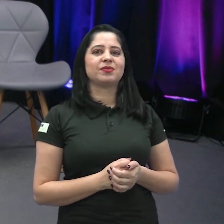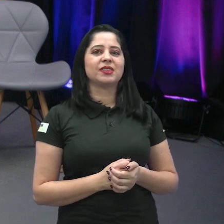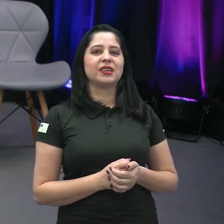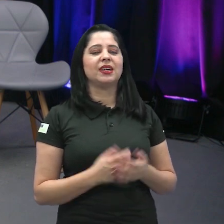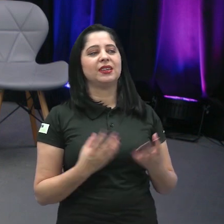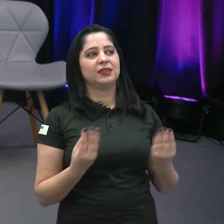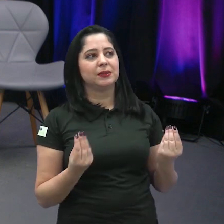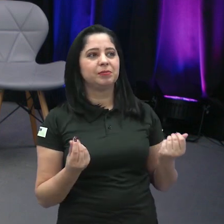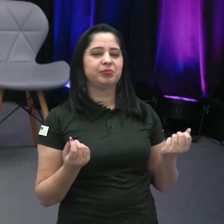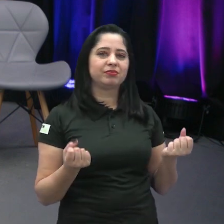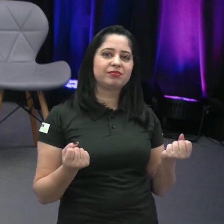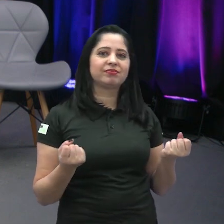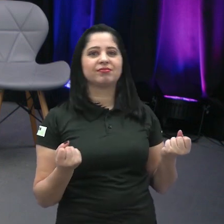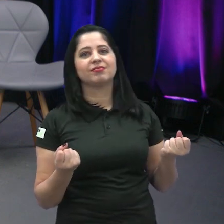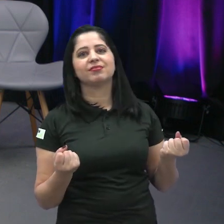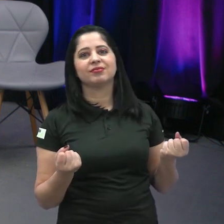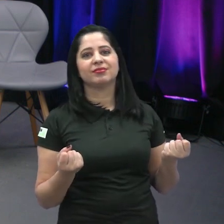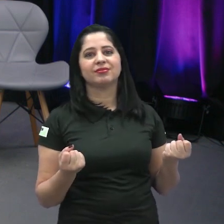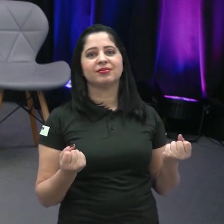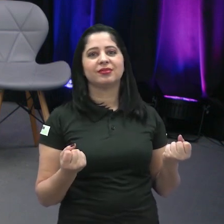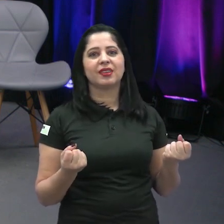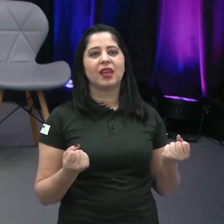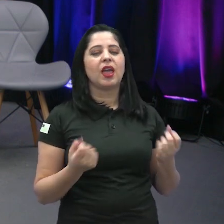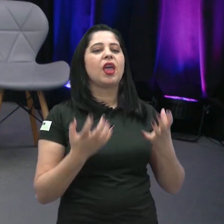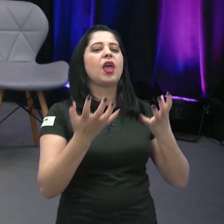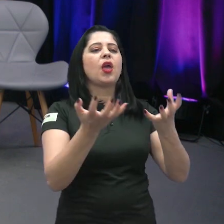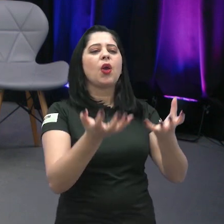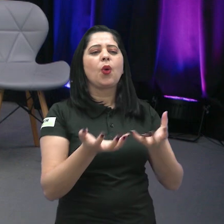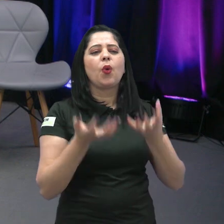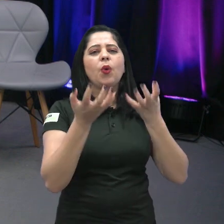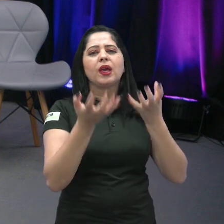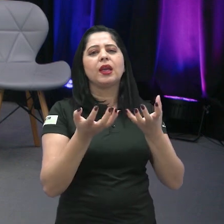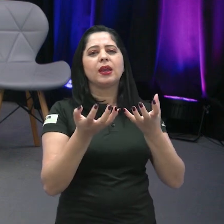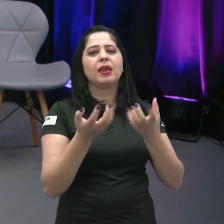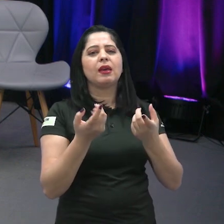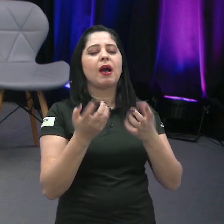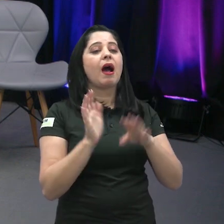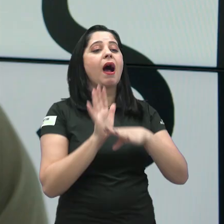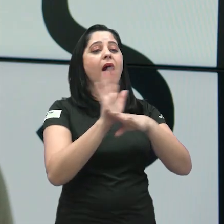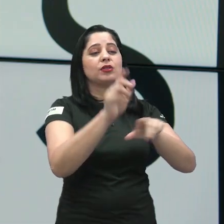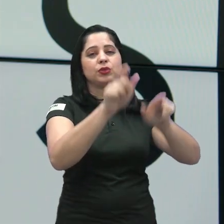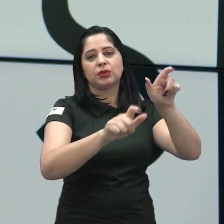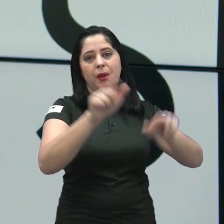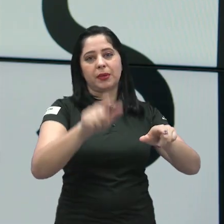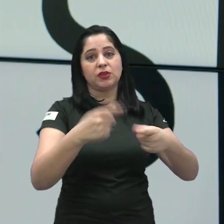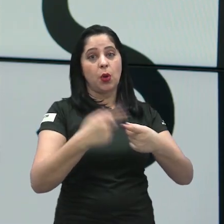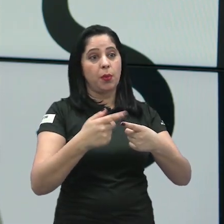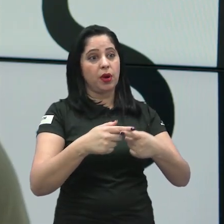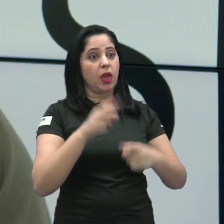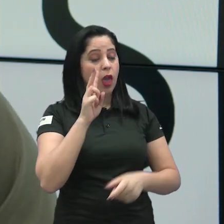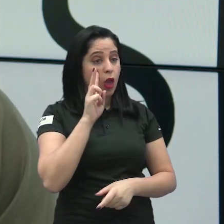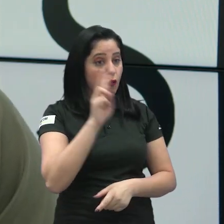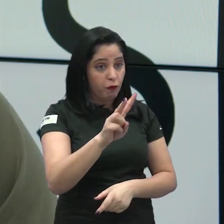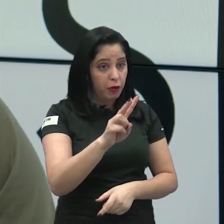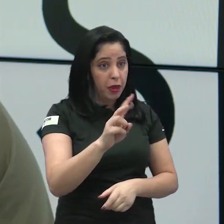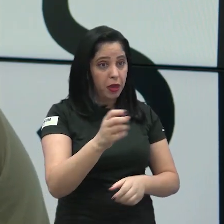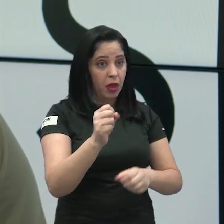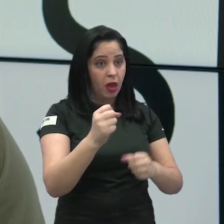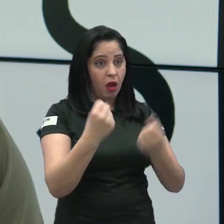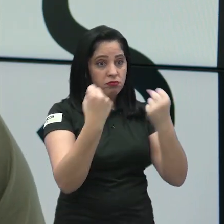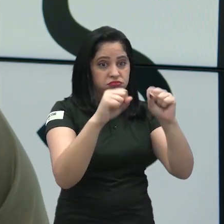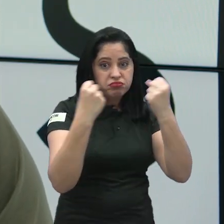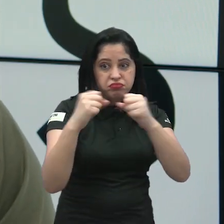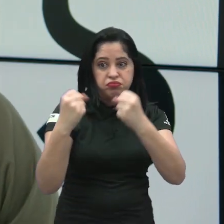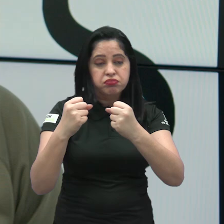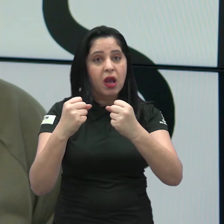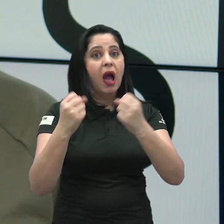na questão de personalizar vidas, né? Eu vi o quanto a atividade física, ela impactua na